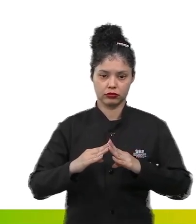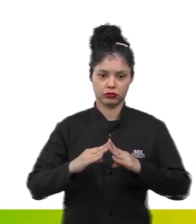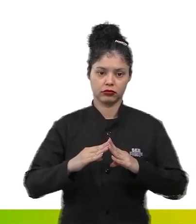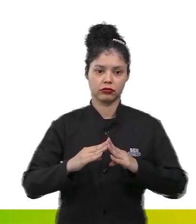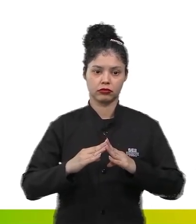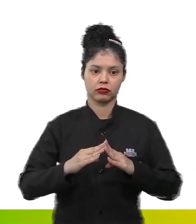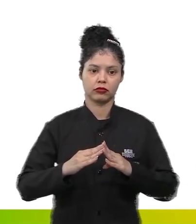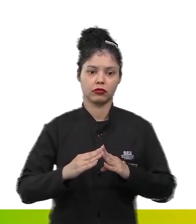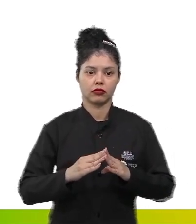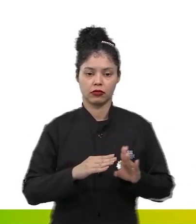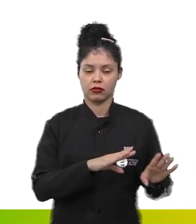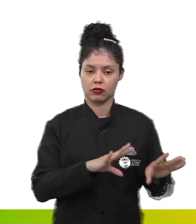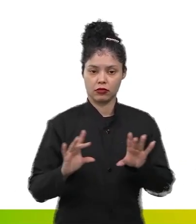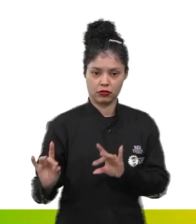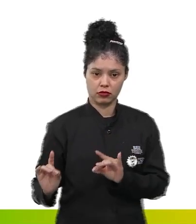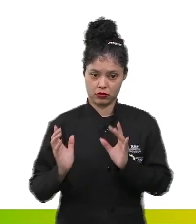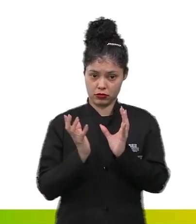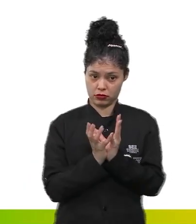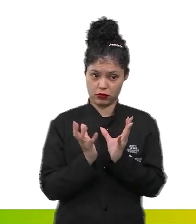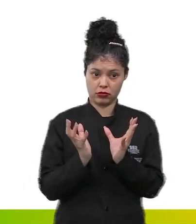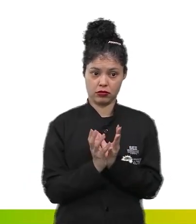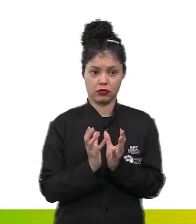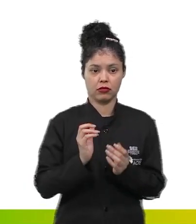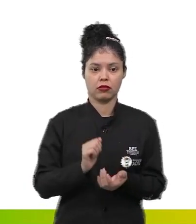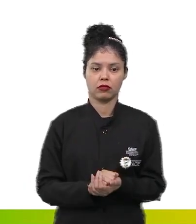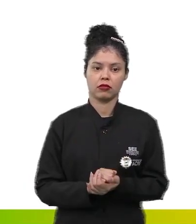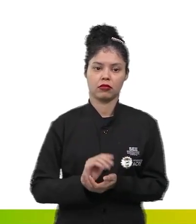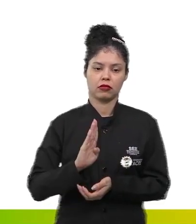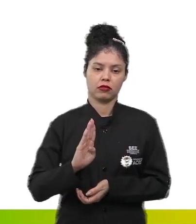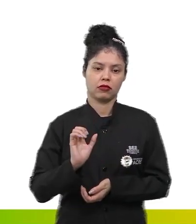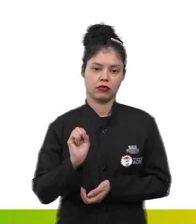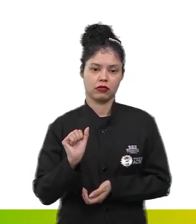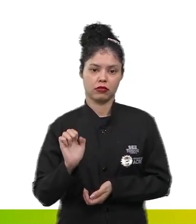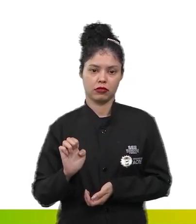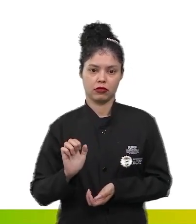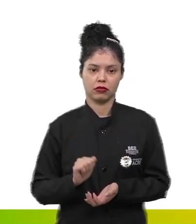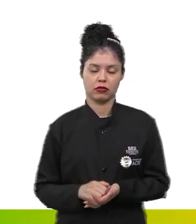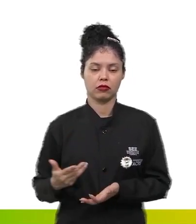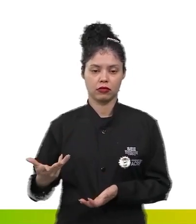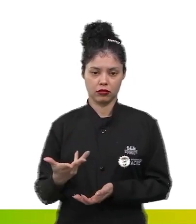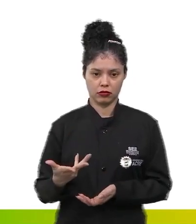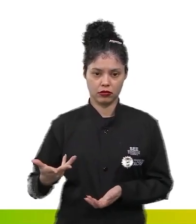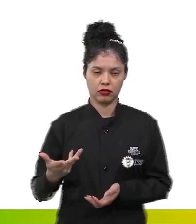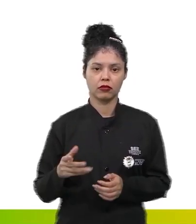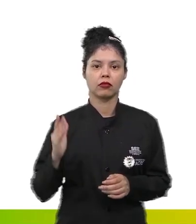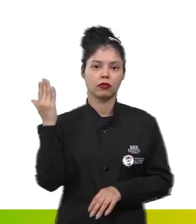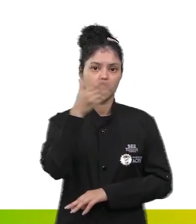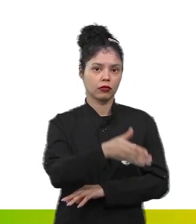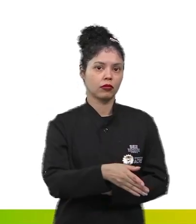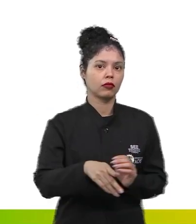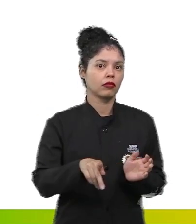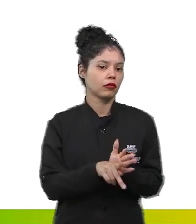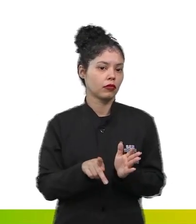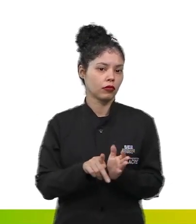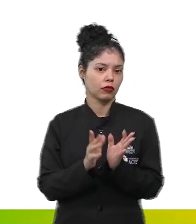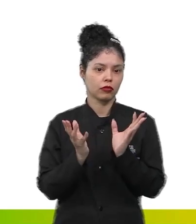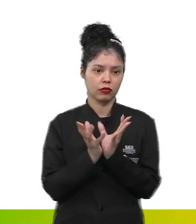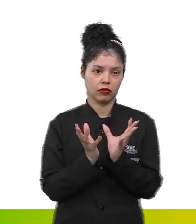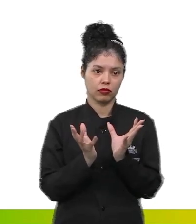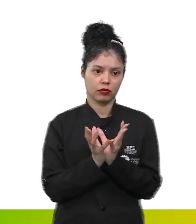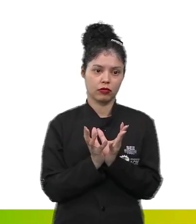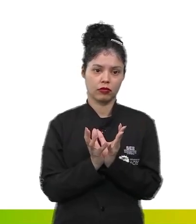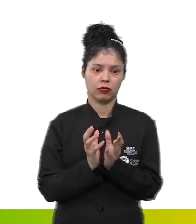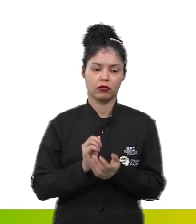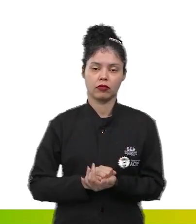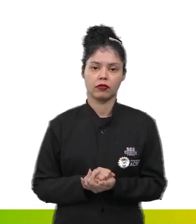atuou através das comunidades eclesiais de base, e aí eu fiz parte diretamente das comunidades